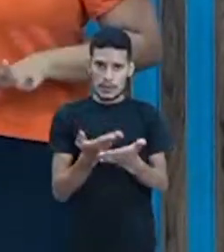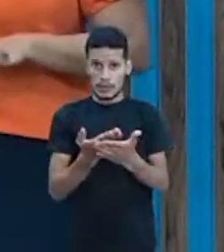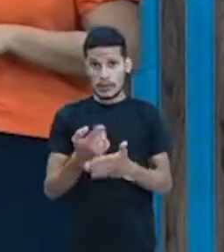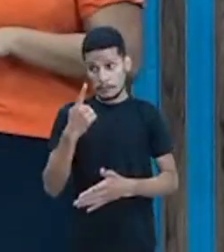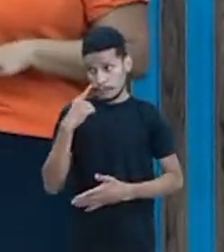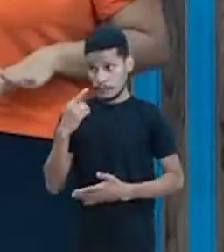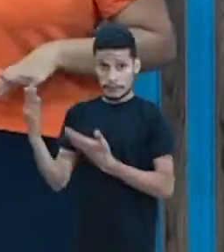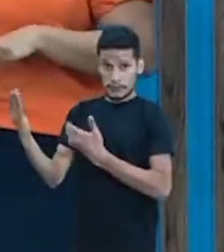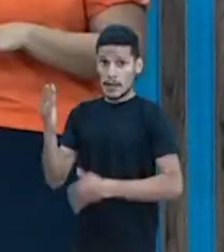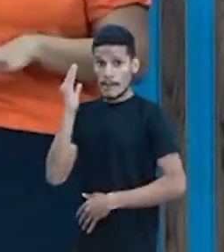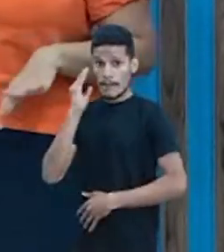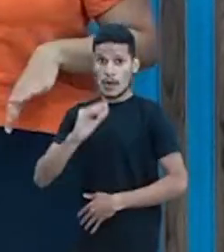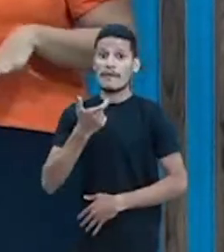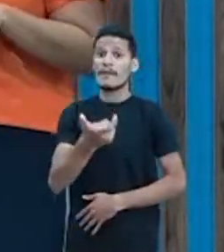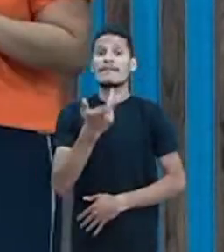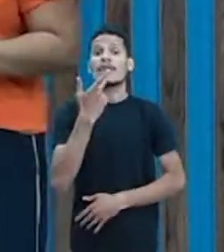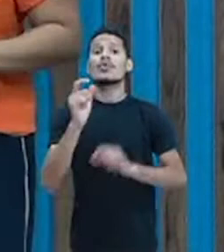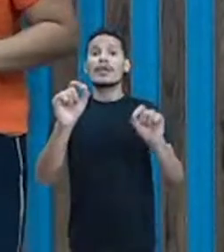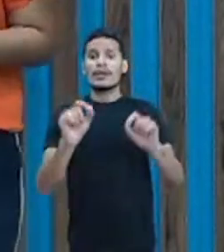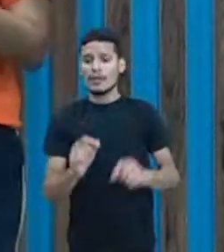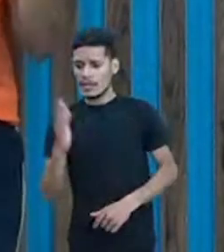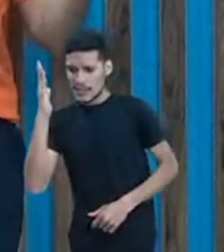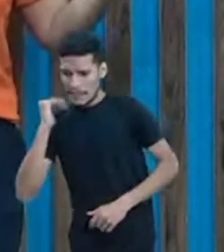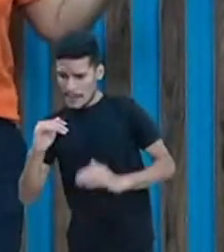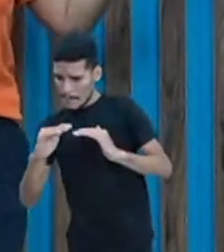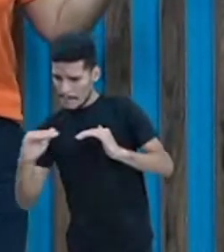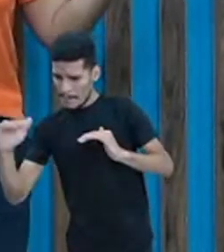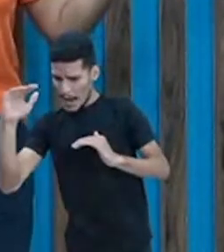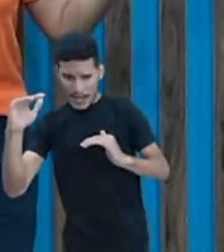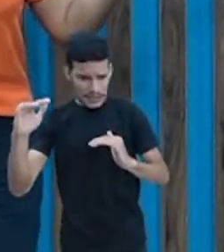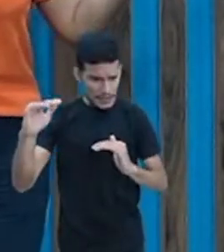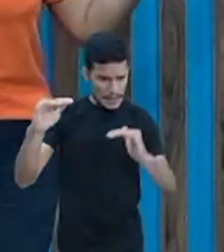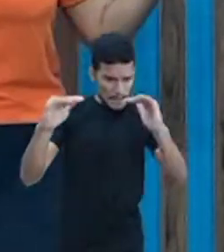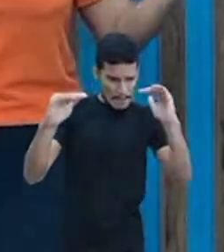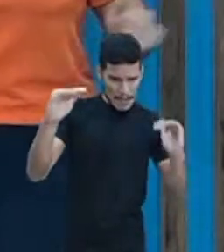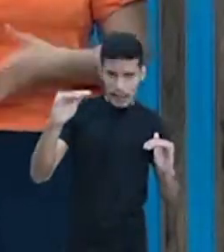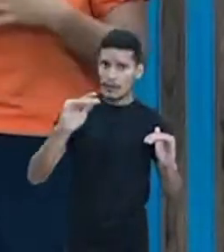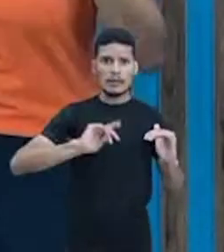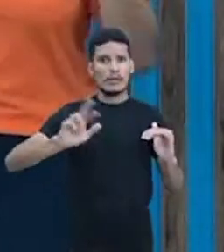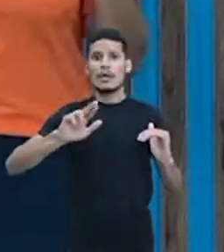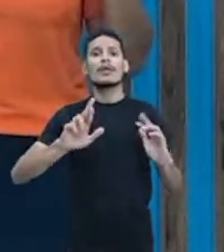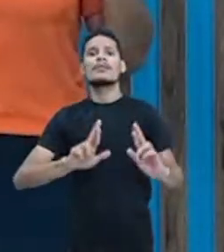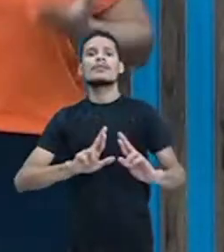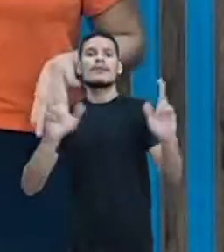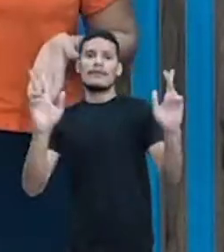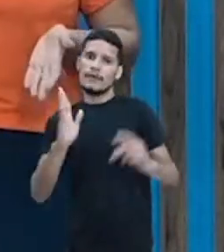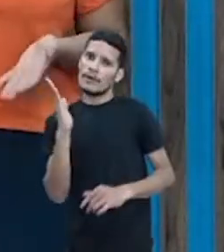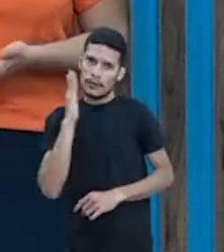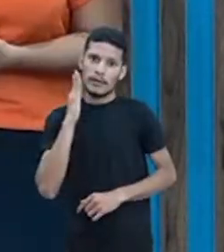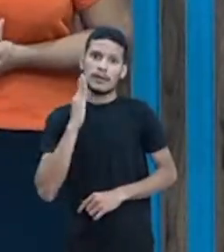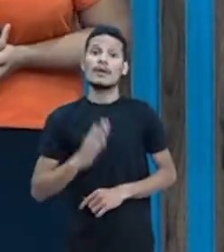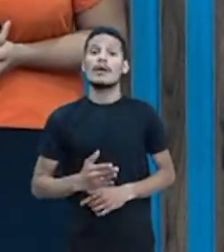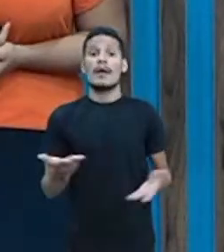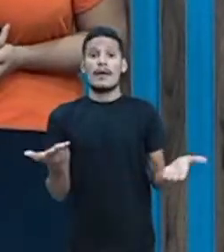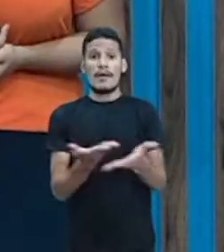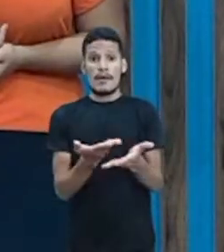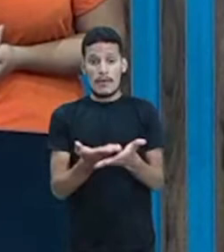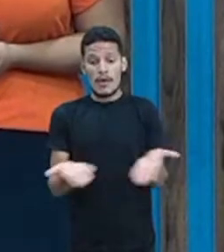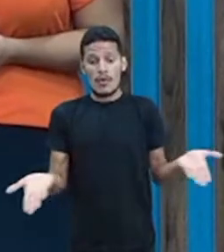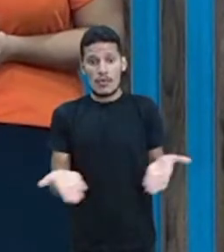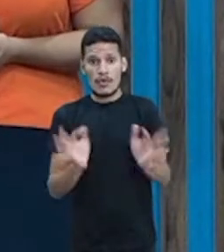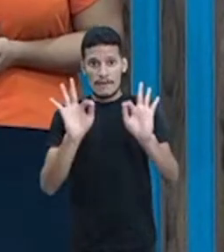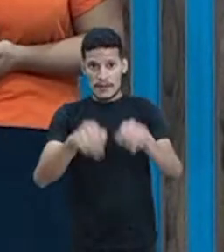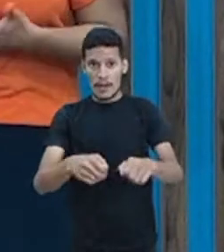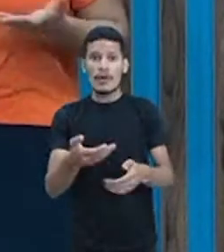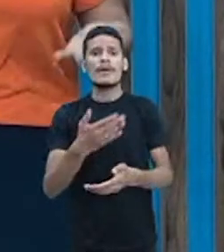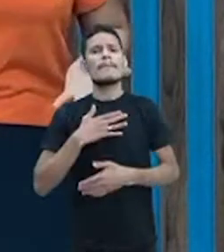Paulo Freire, não há saber mais ou saber menos, há saberes diferentes. A nossa aula termina aqui. Foi um prazer discutir esse